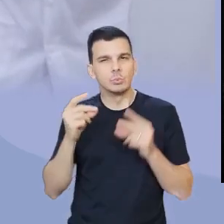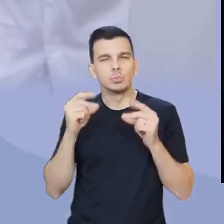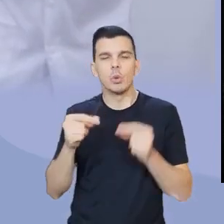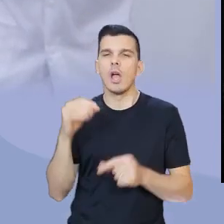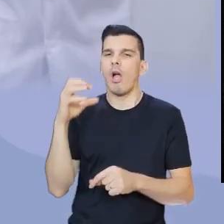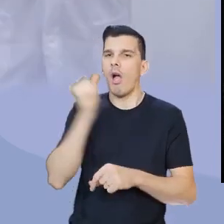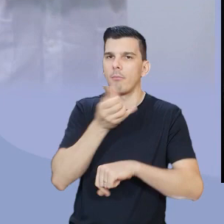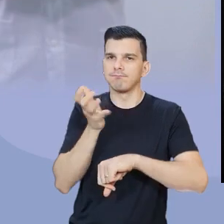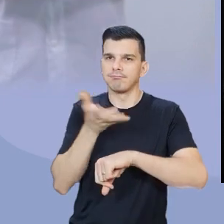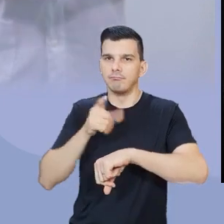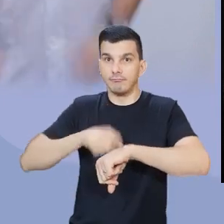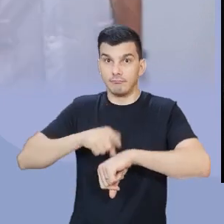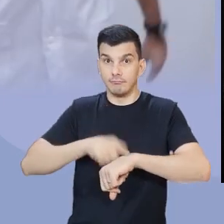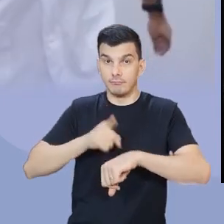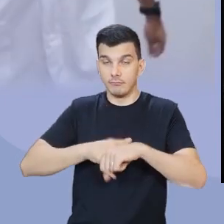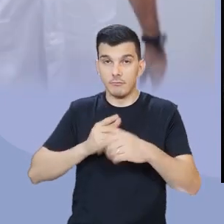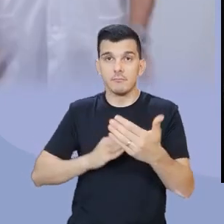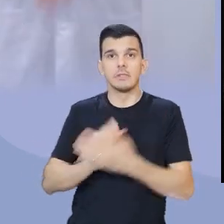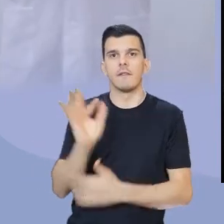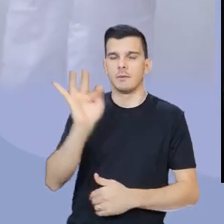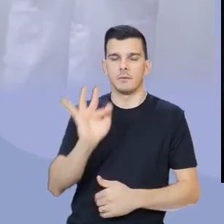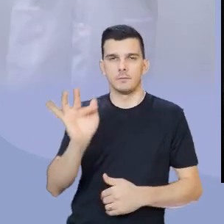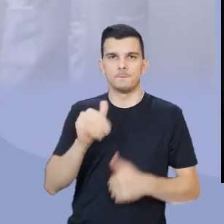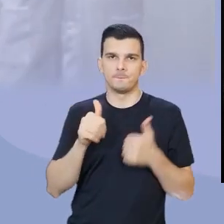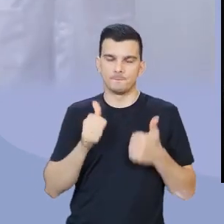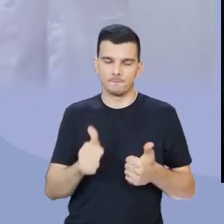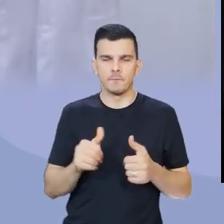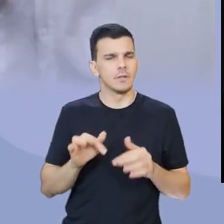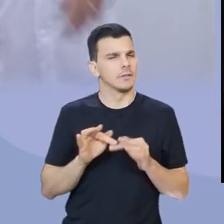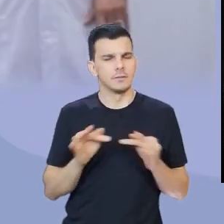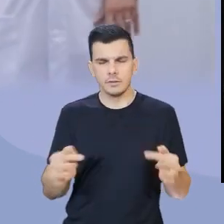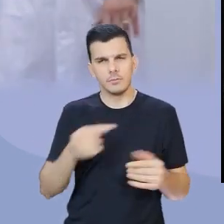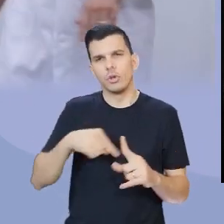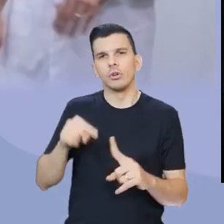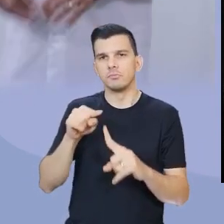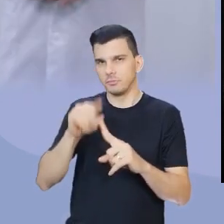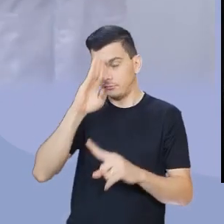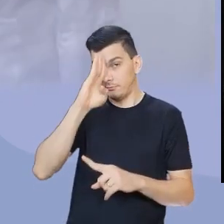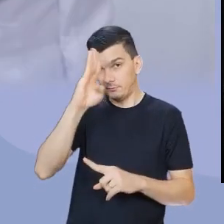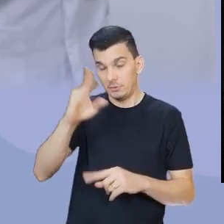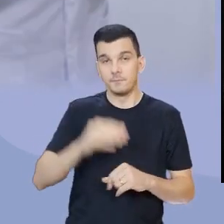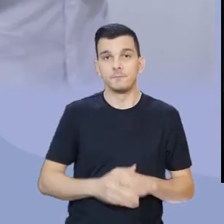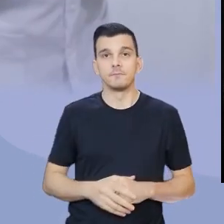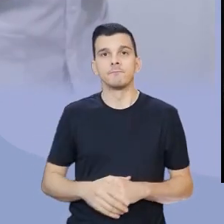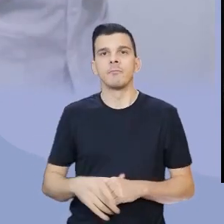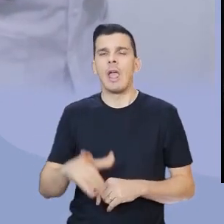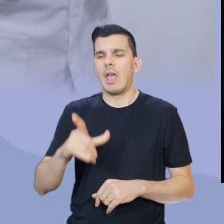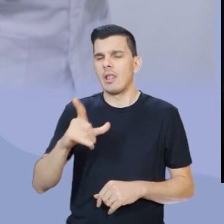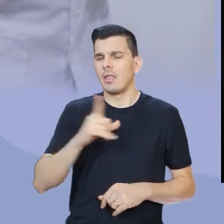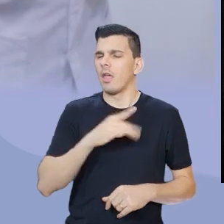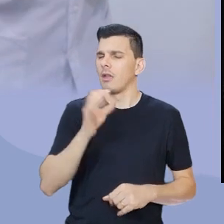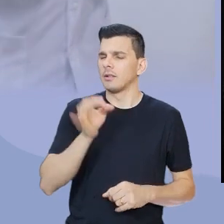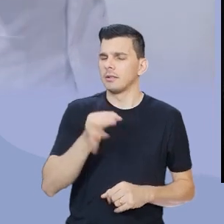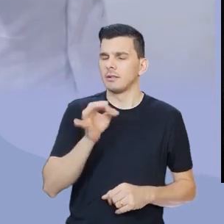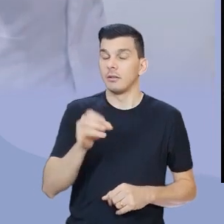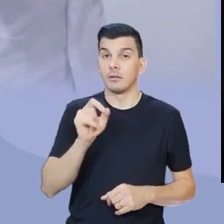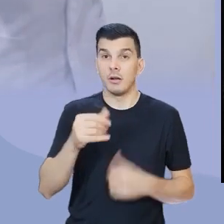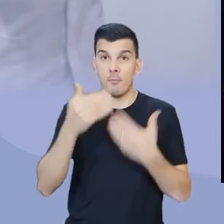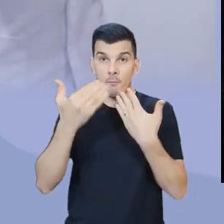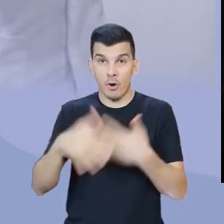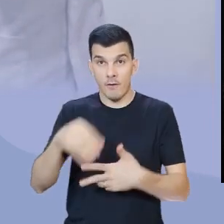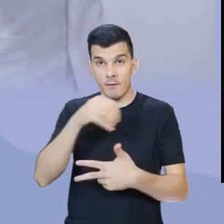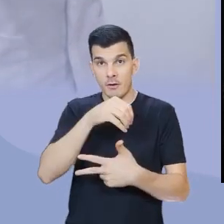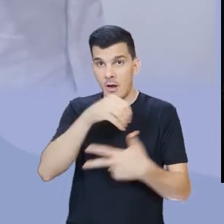as questões do Enem e entrar na faculdade. Simples assim, é isso que a gente vai fazer aqui. E eu tenho certeza que a prova